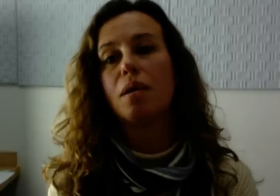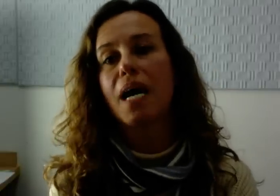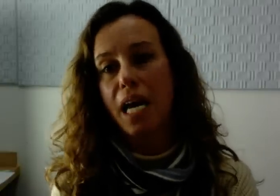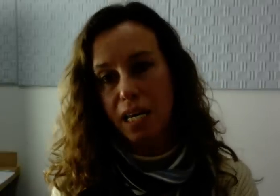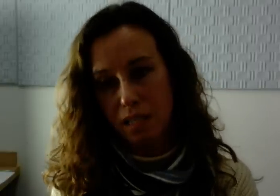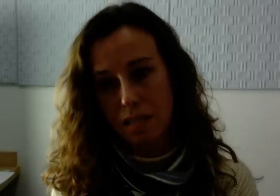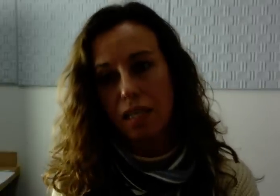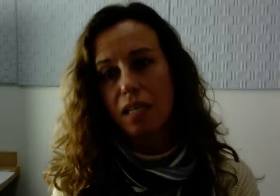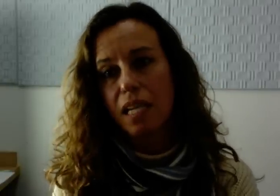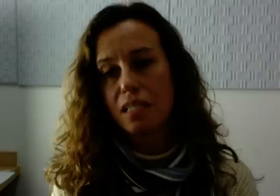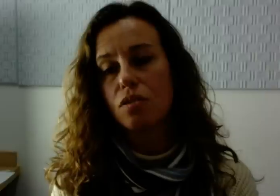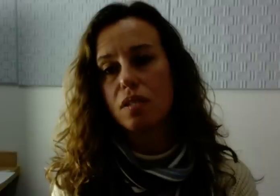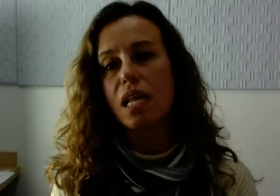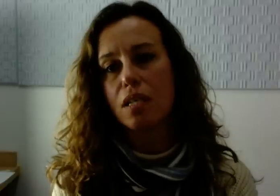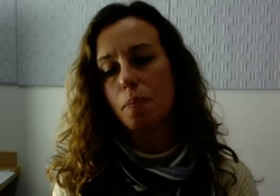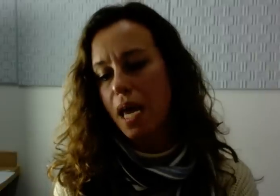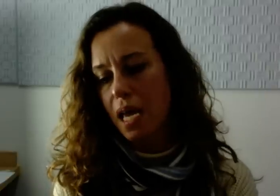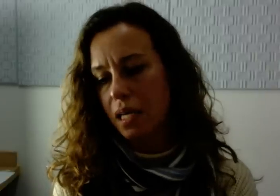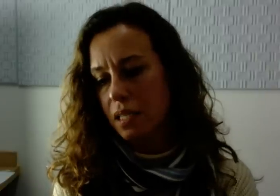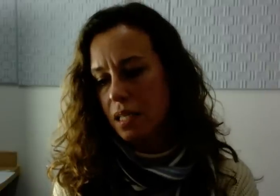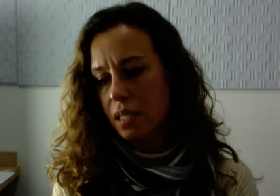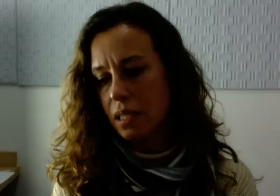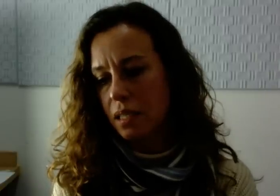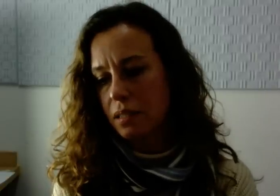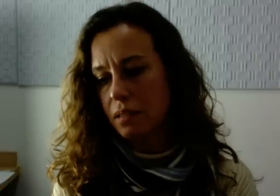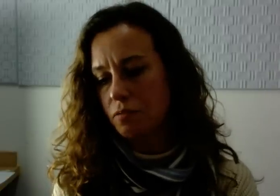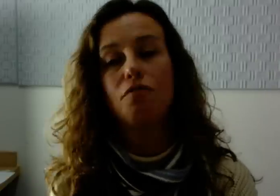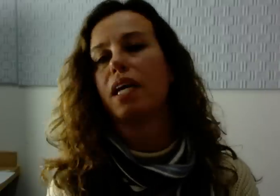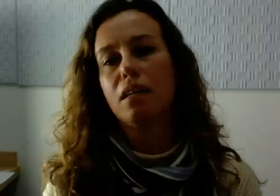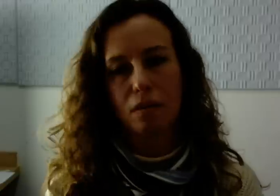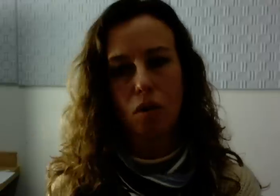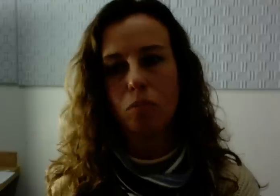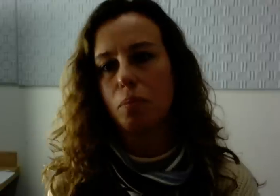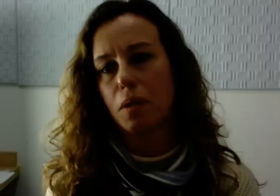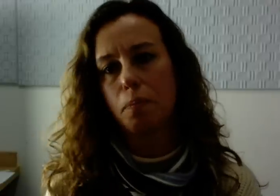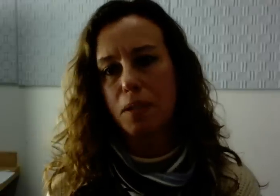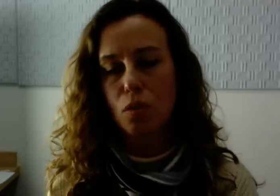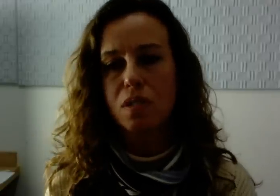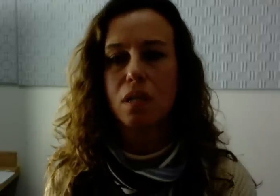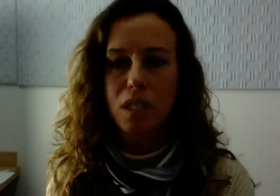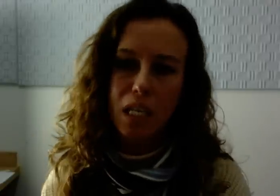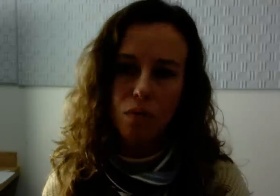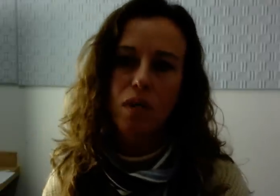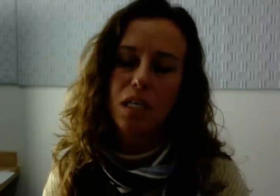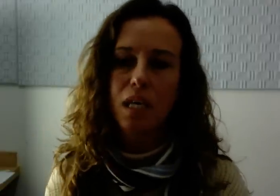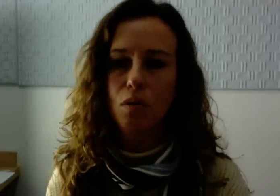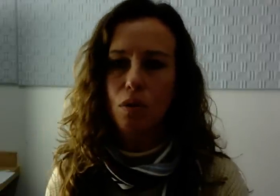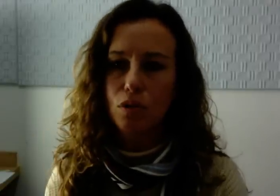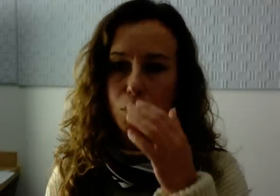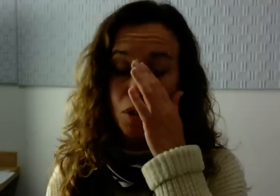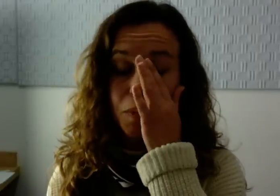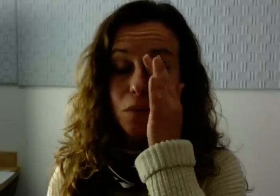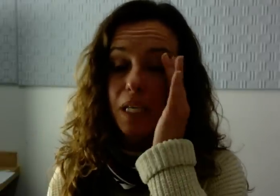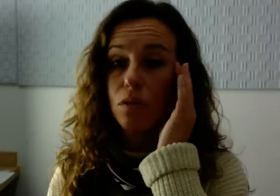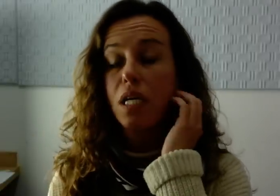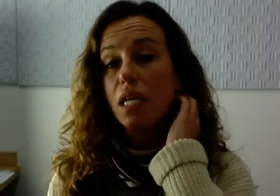encontra barreiras nessa sociedade para ela ã viver como pessoas que não teriam nenhum outro